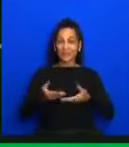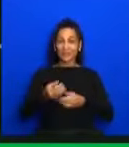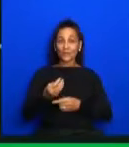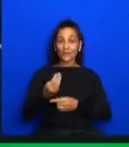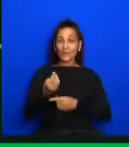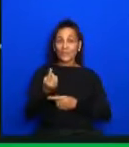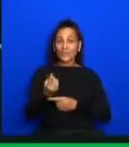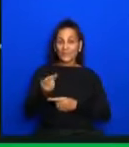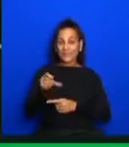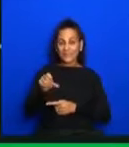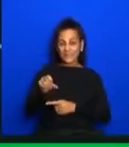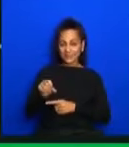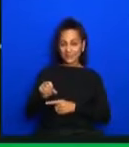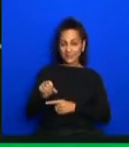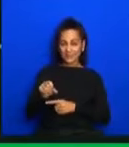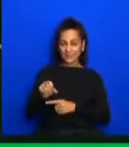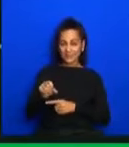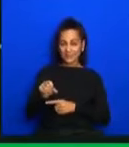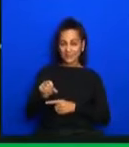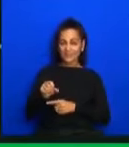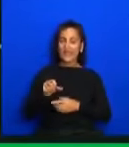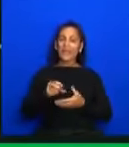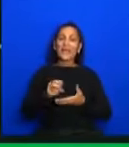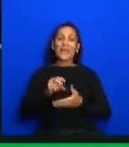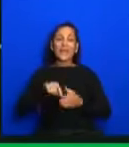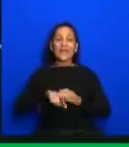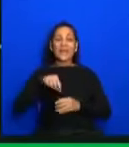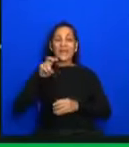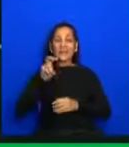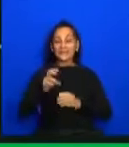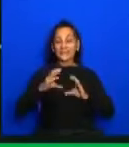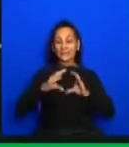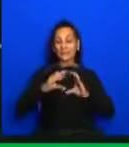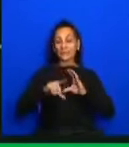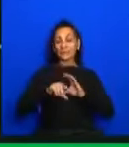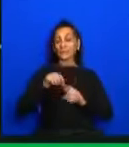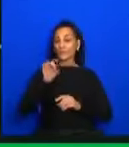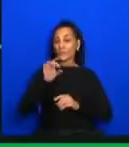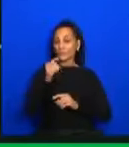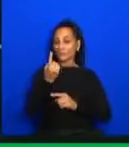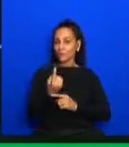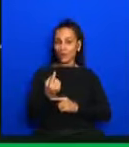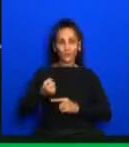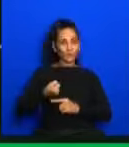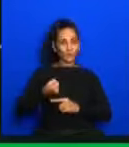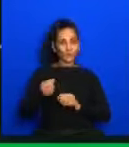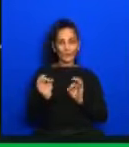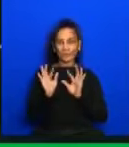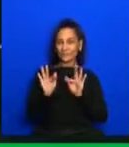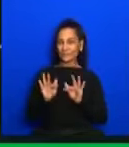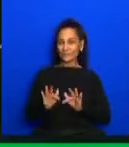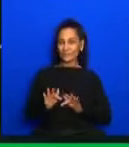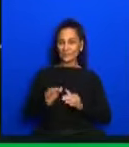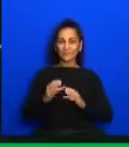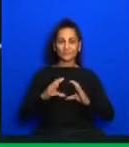Agora, número 19. É a quinta bola sorteada, portanto, só falta um número.